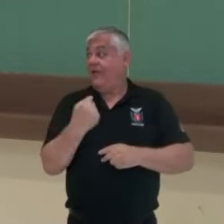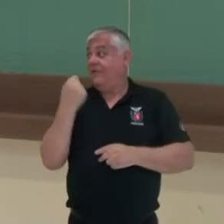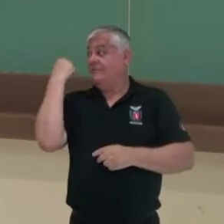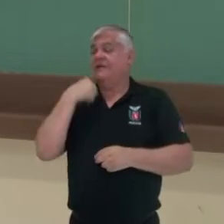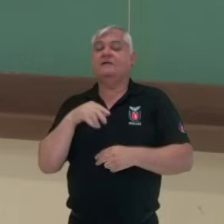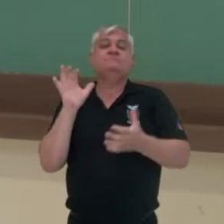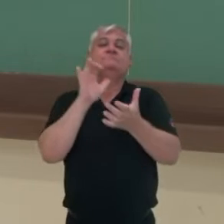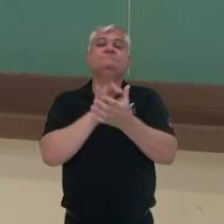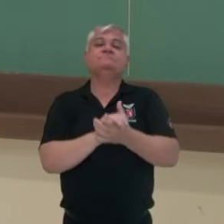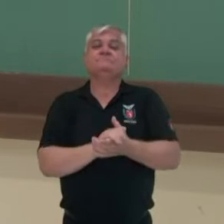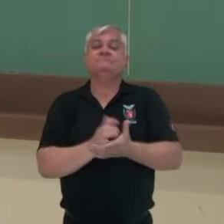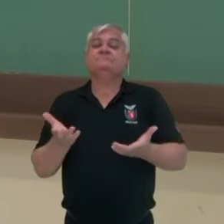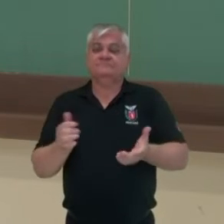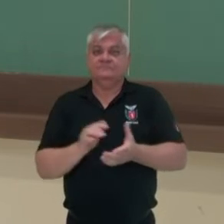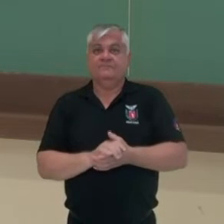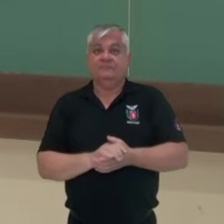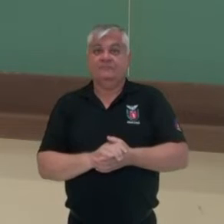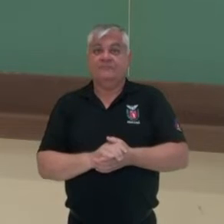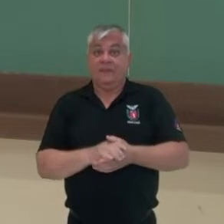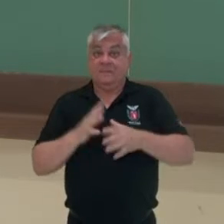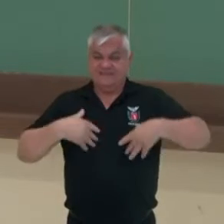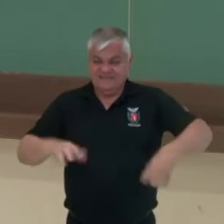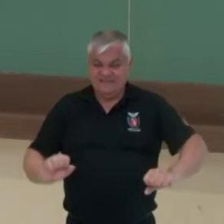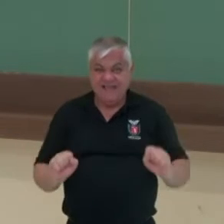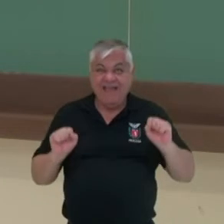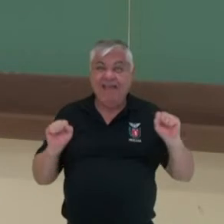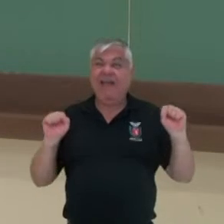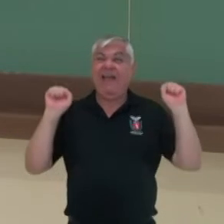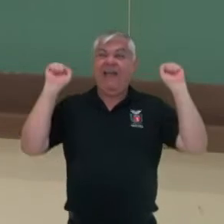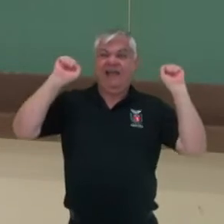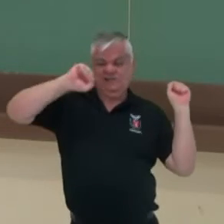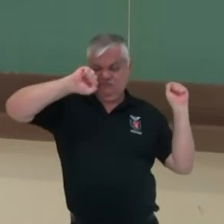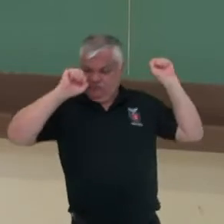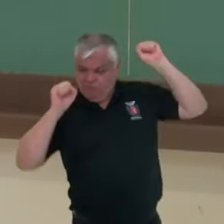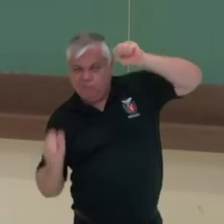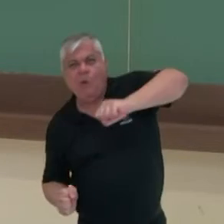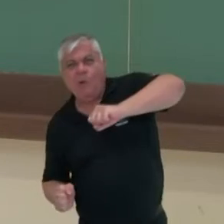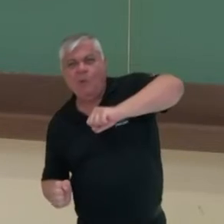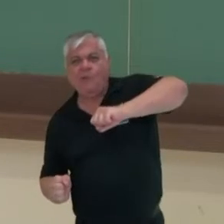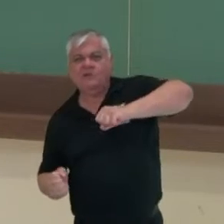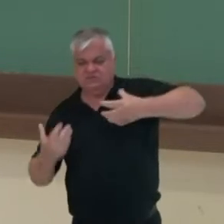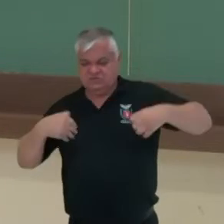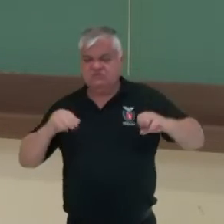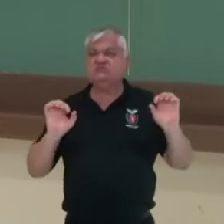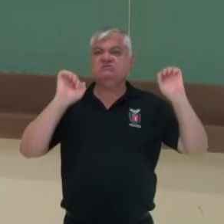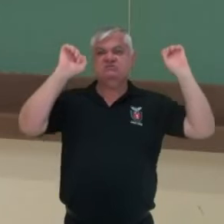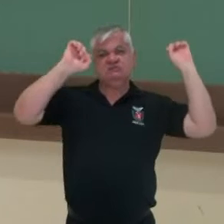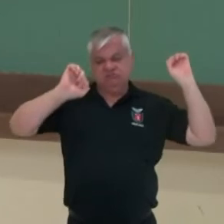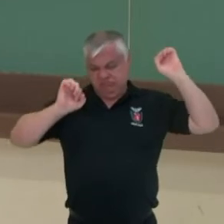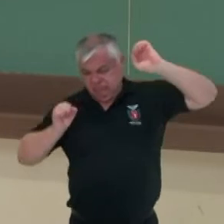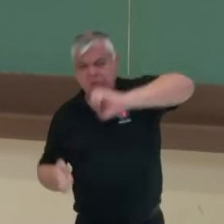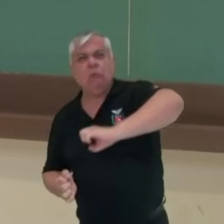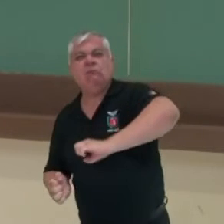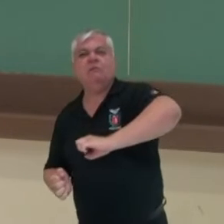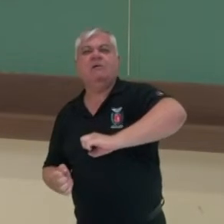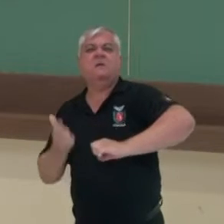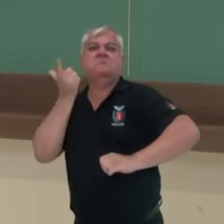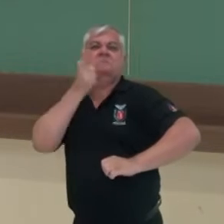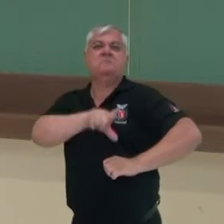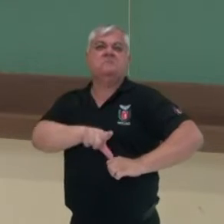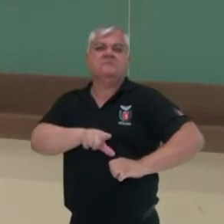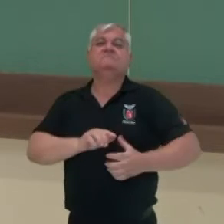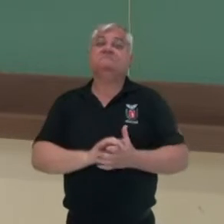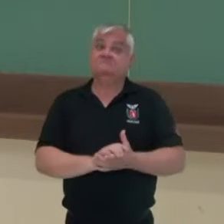Os lutadores deveriam erguer o adversário e jogar ele no chão. Então, o objetivo era erguer e derrubar o adversário no